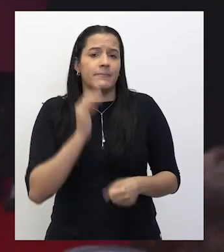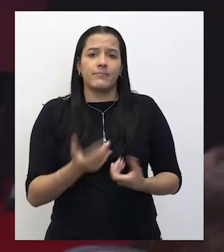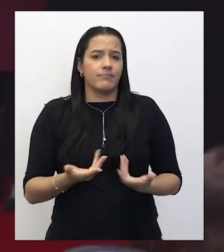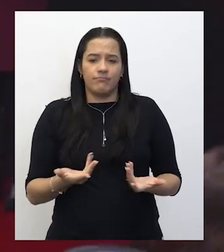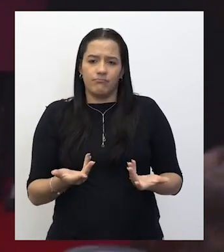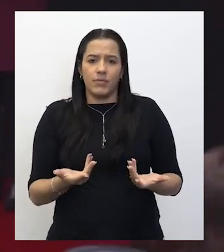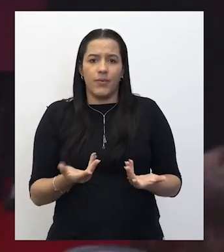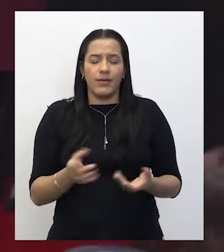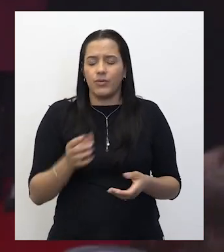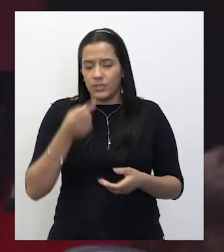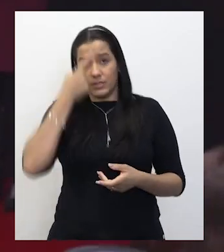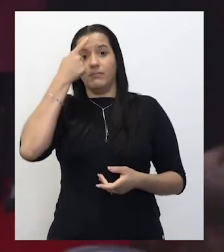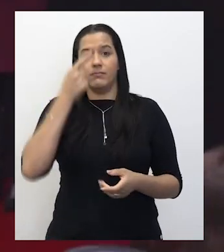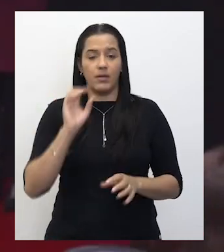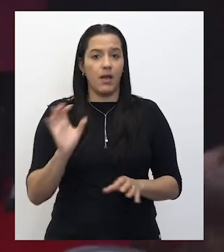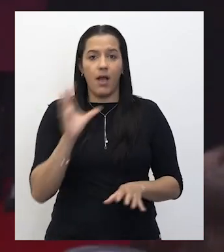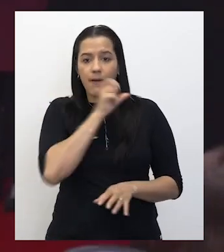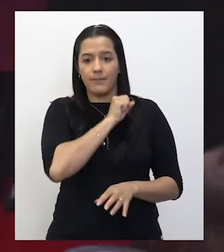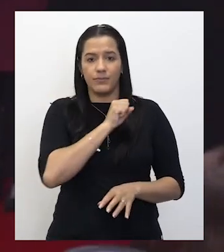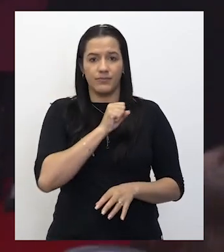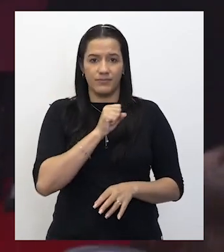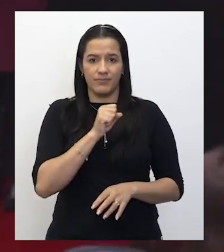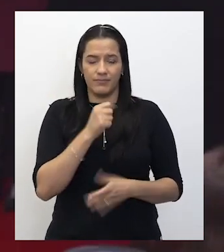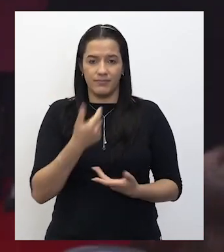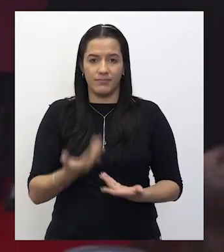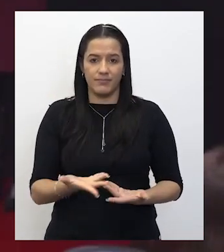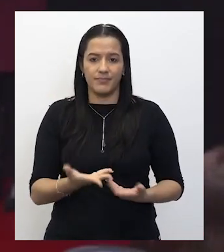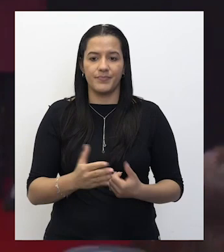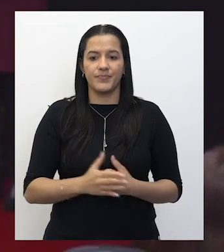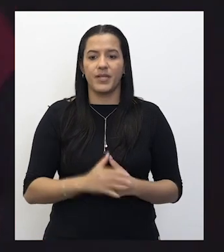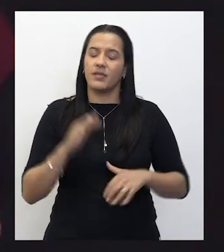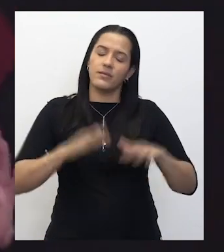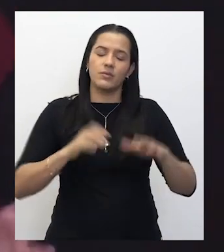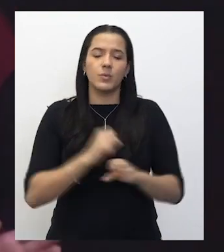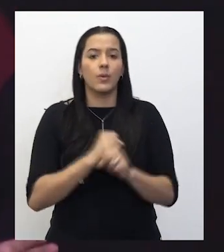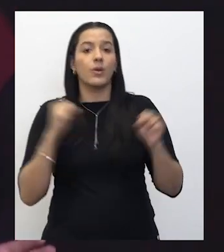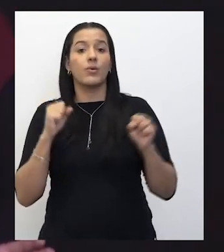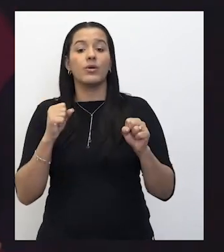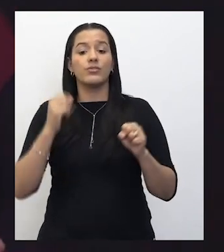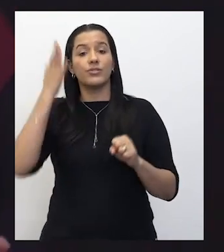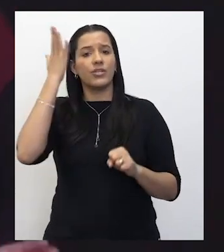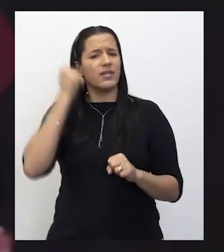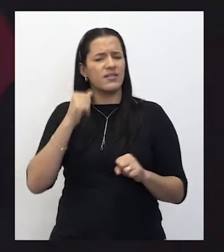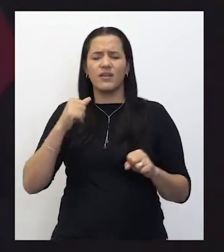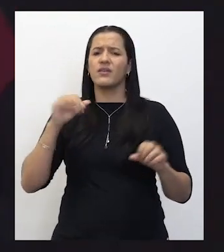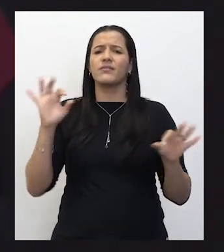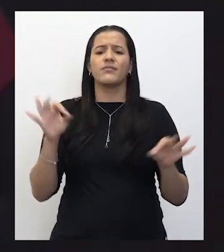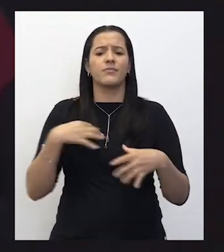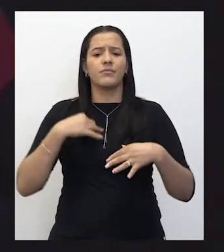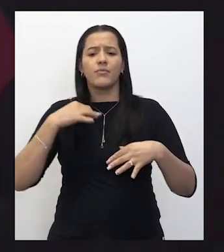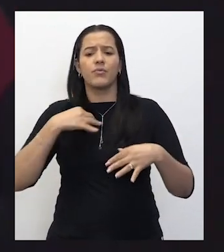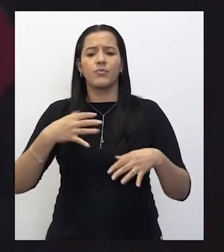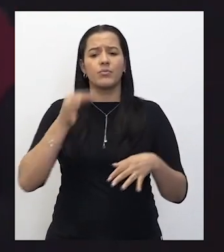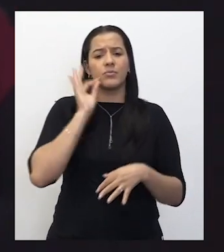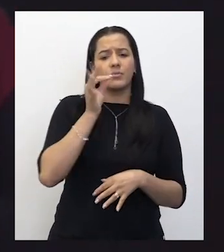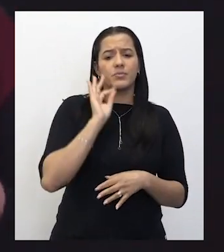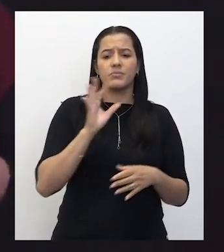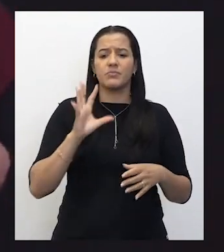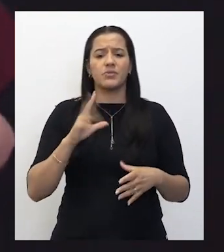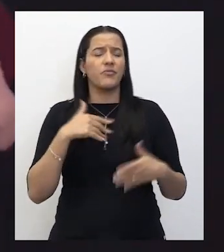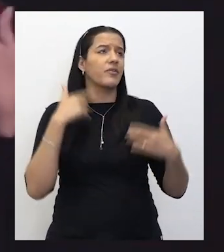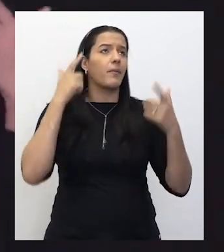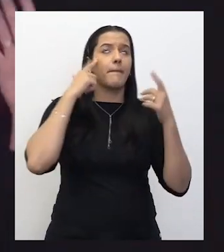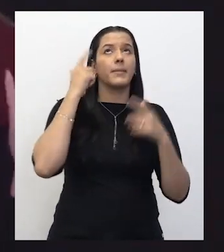que automáticas. Né? O piloto automático. Eu, quando acordo de manhã, já decido rapidamente o que eu vou tomar no meu café da manhã. Não